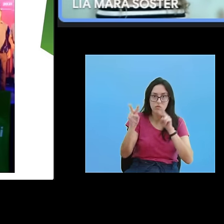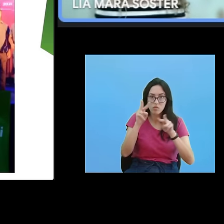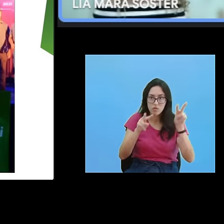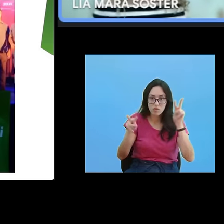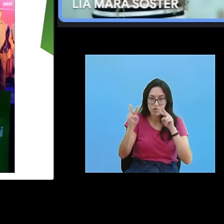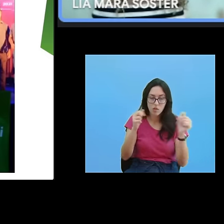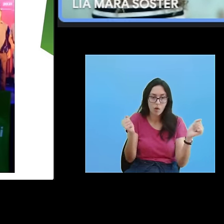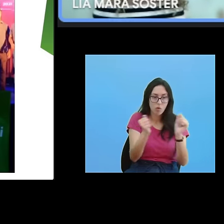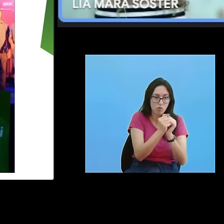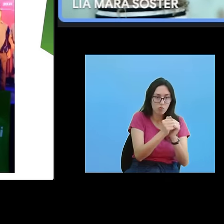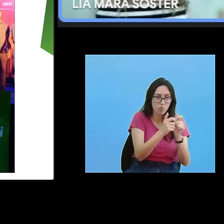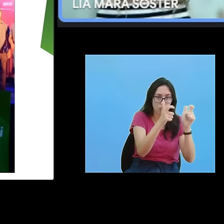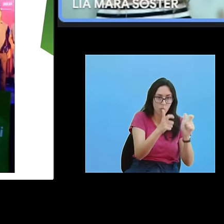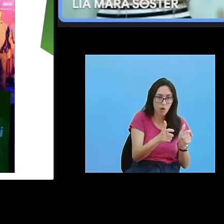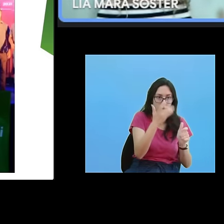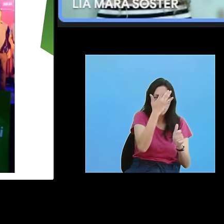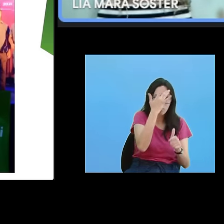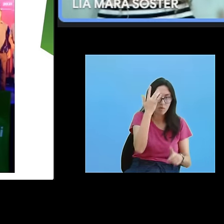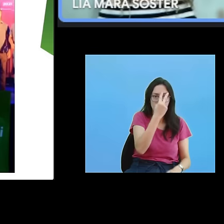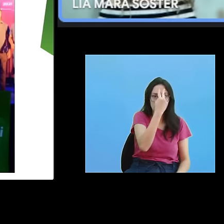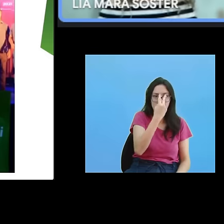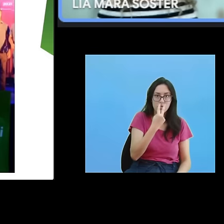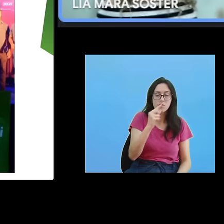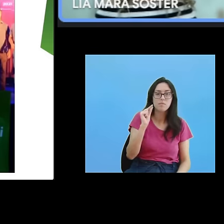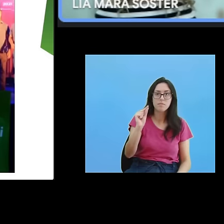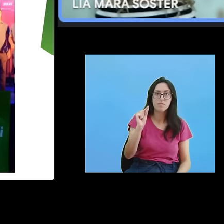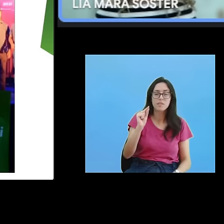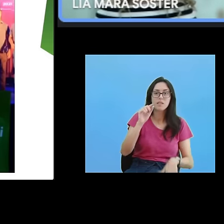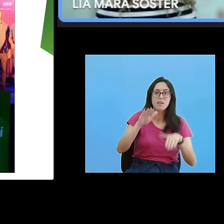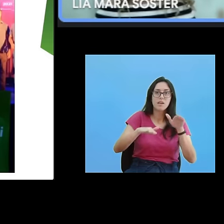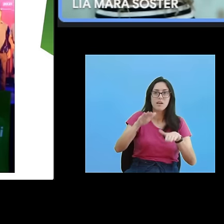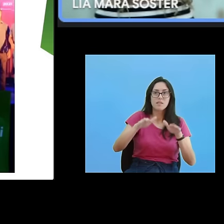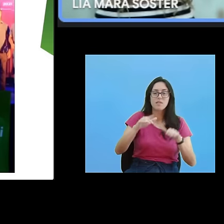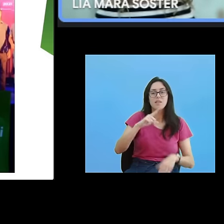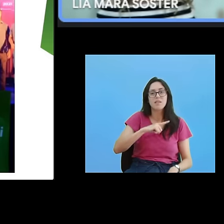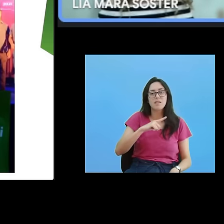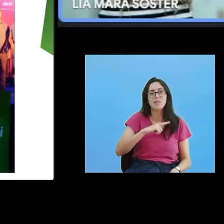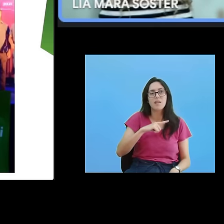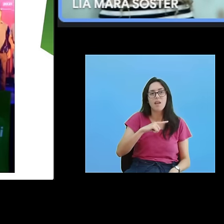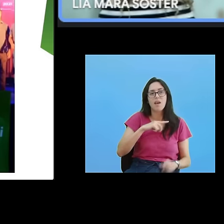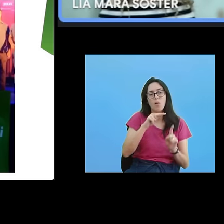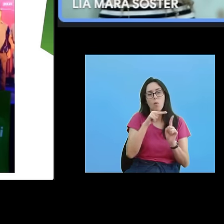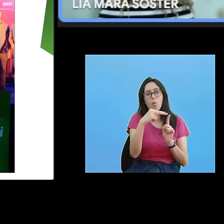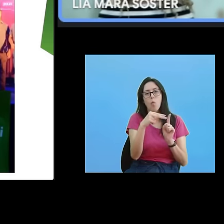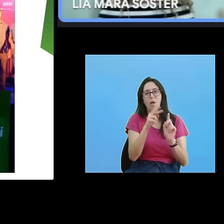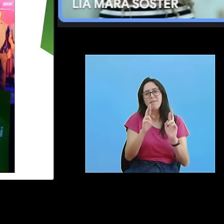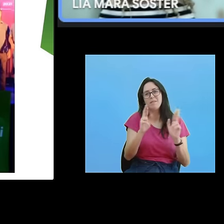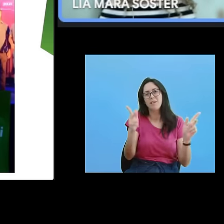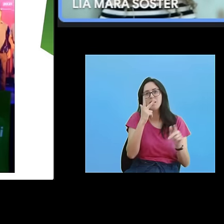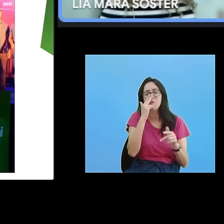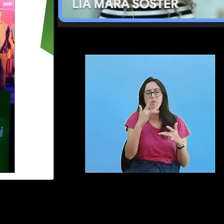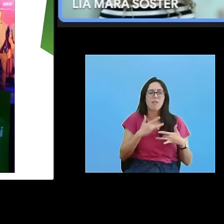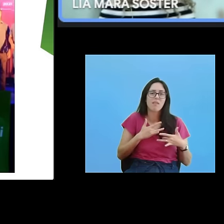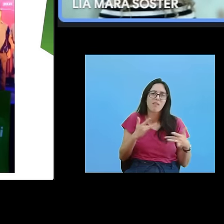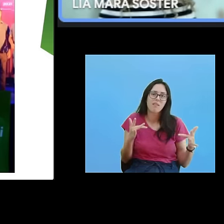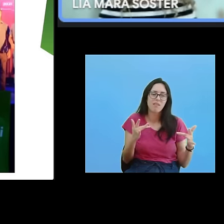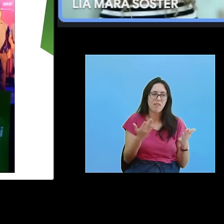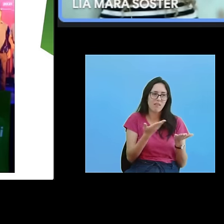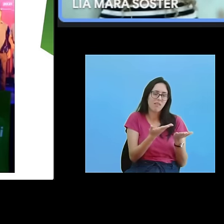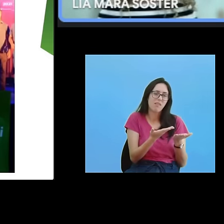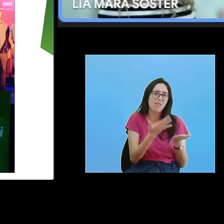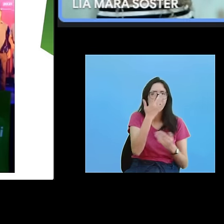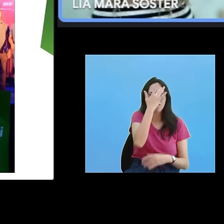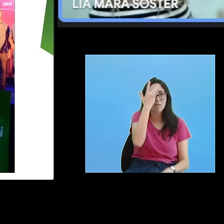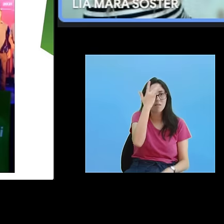com pessoas que não enxergam, nós temos às vezes um olhar diferente, um olhar de piedade para com aquelas pessoas que